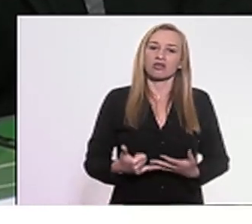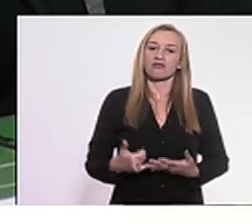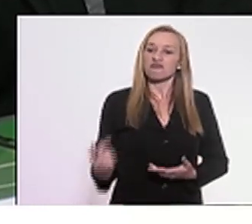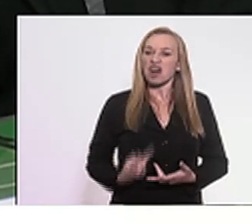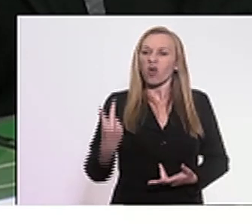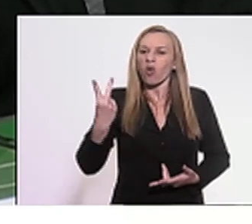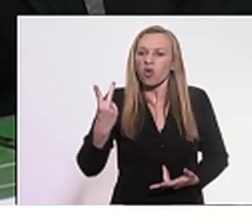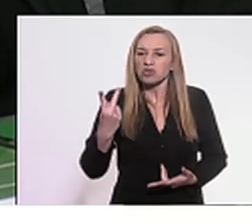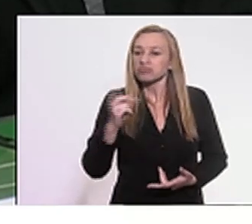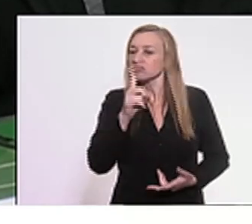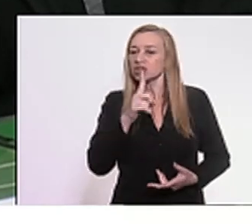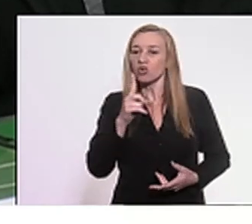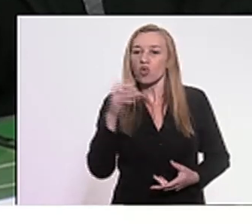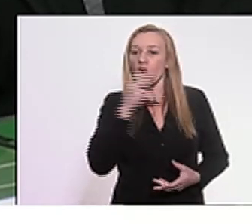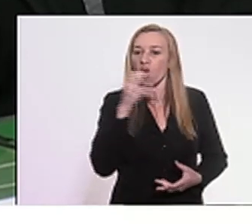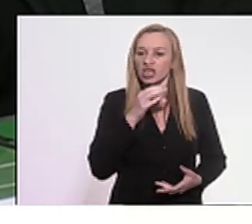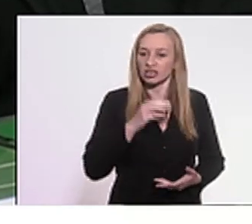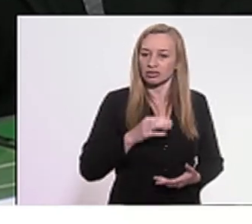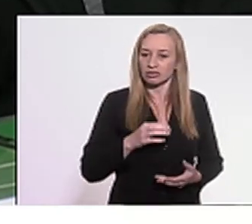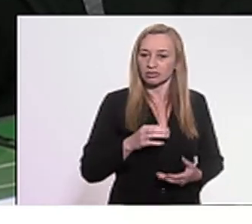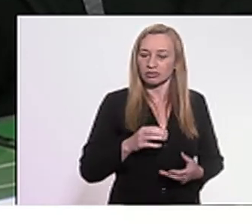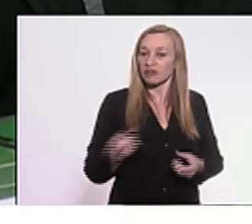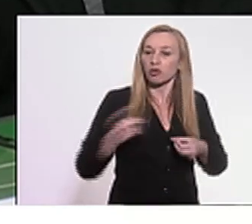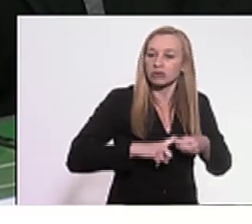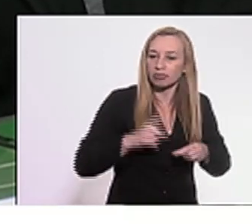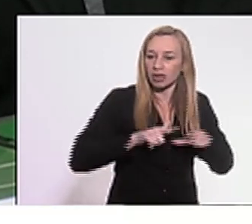atrás. Então, há verdadeiras